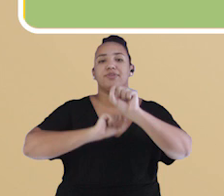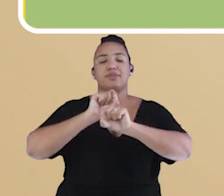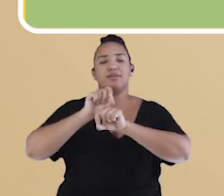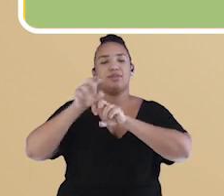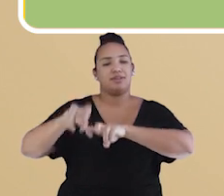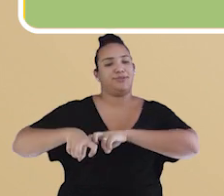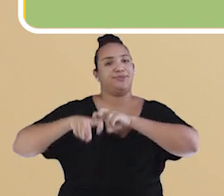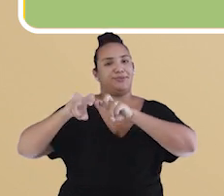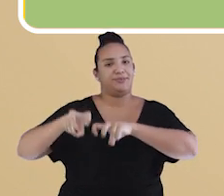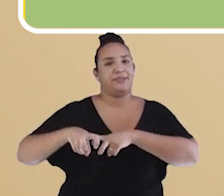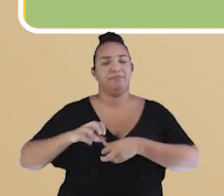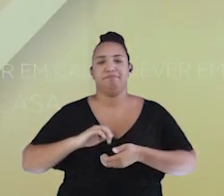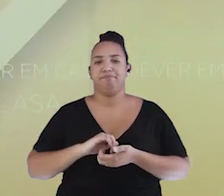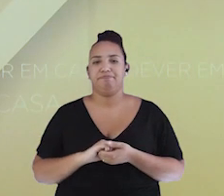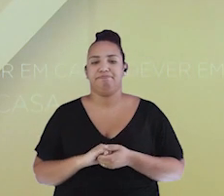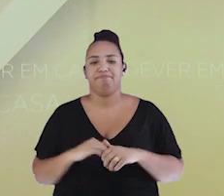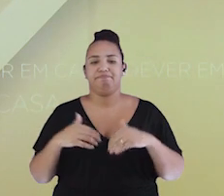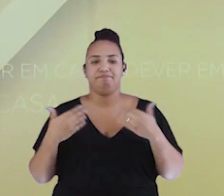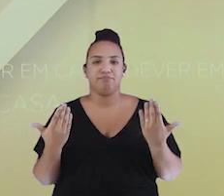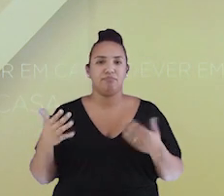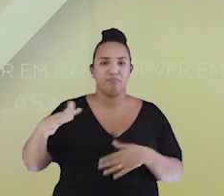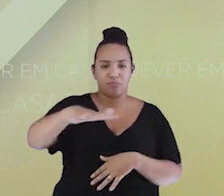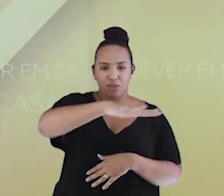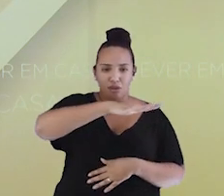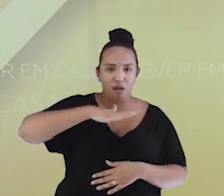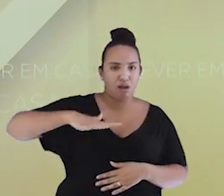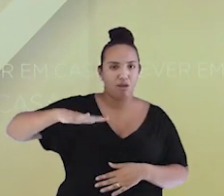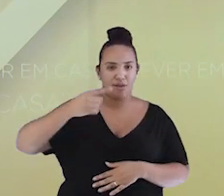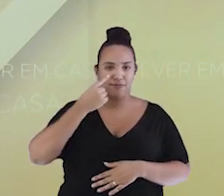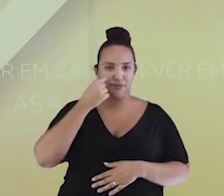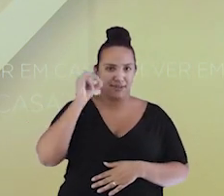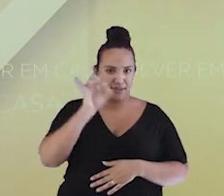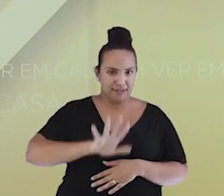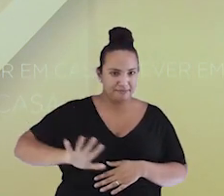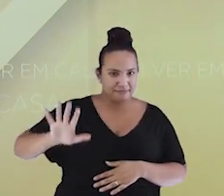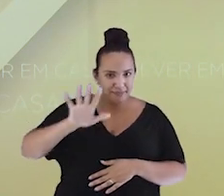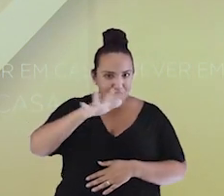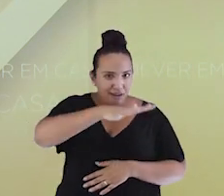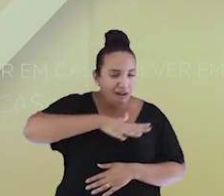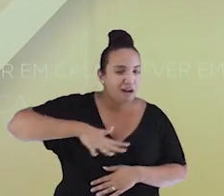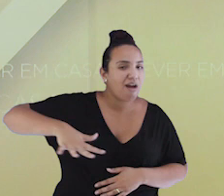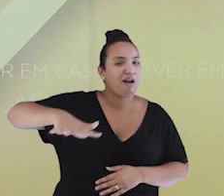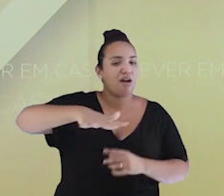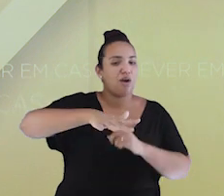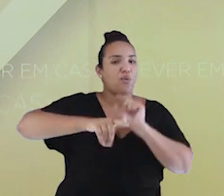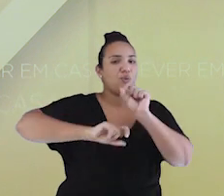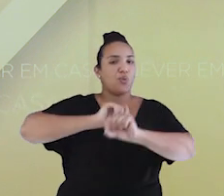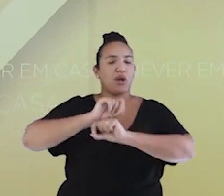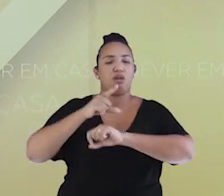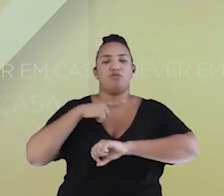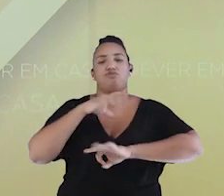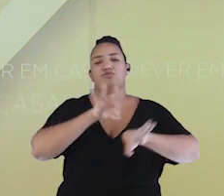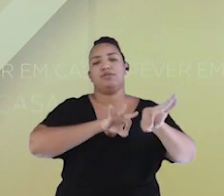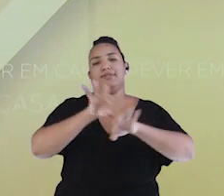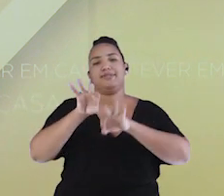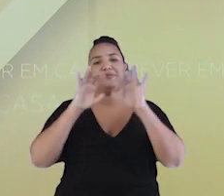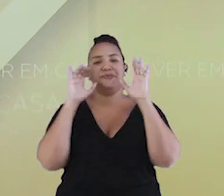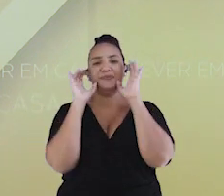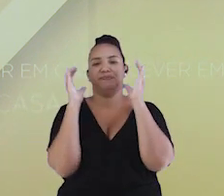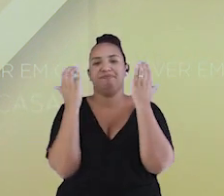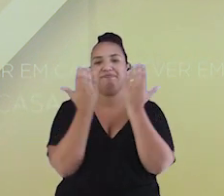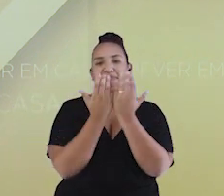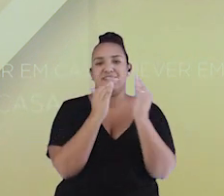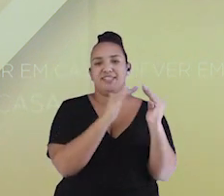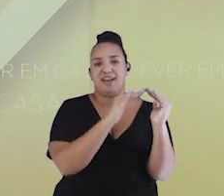a agricultura. E todo esse espaço que vocês percebem na imagem era organizado para viver